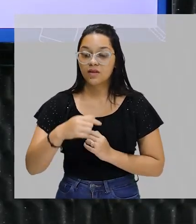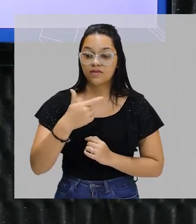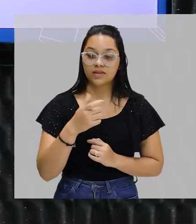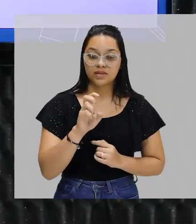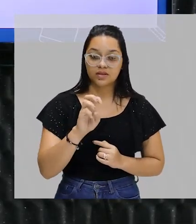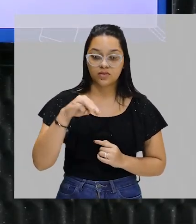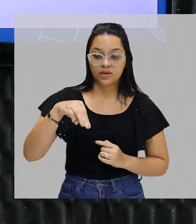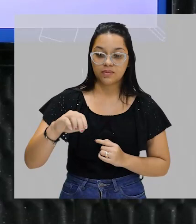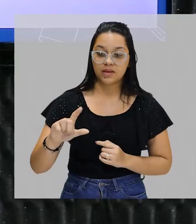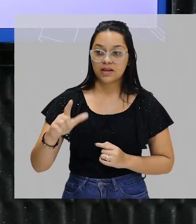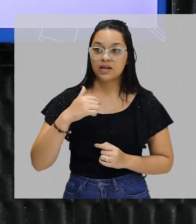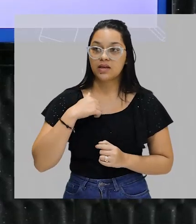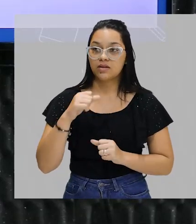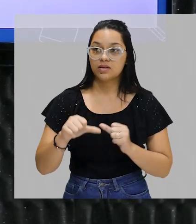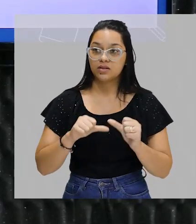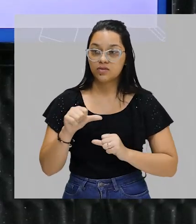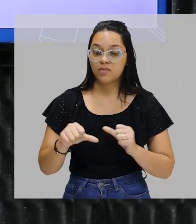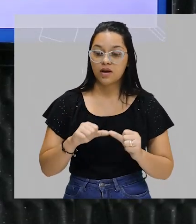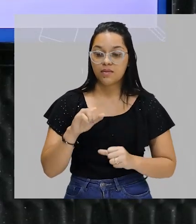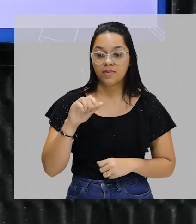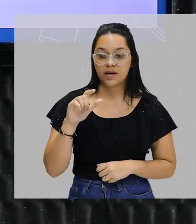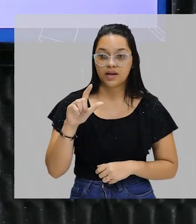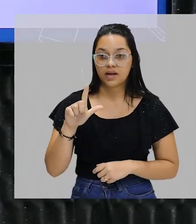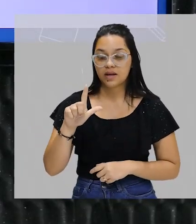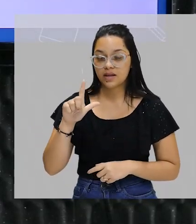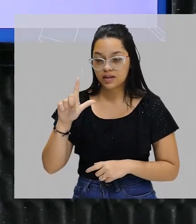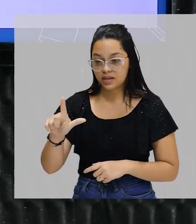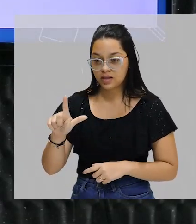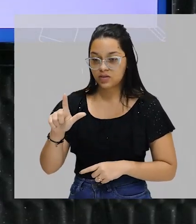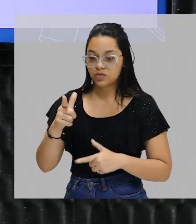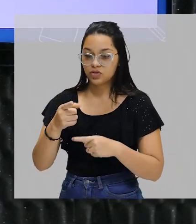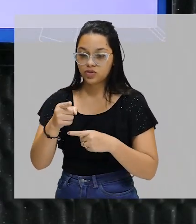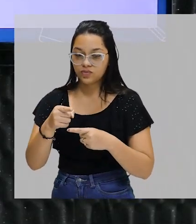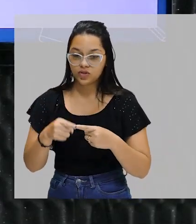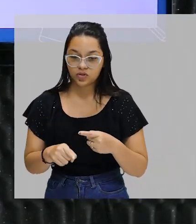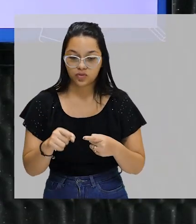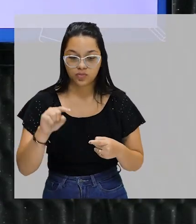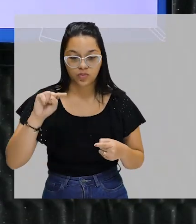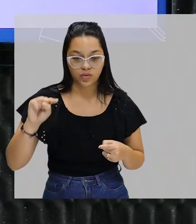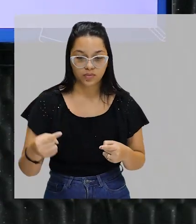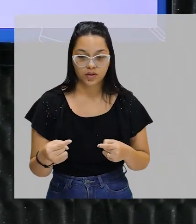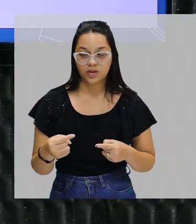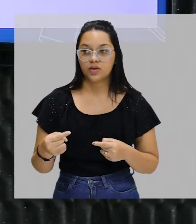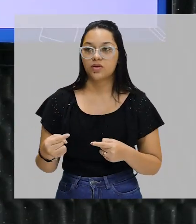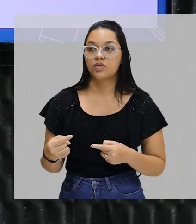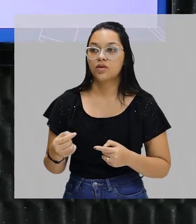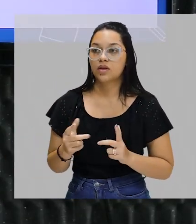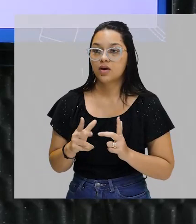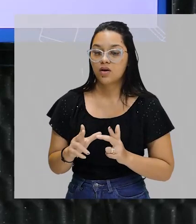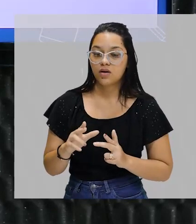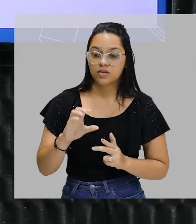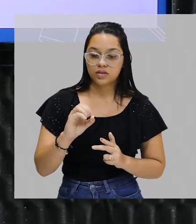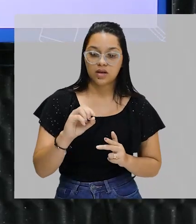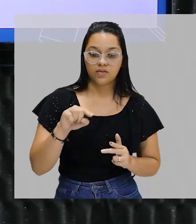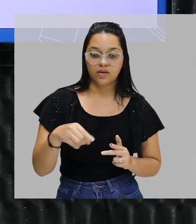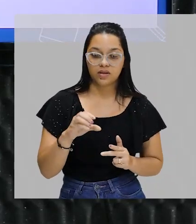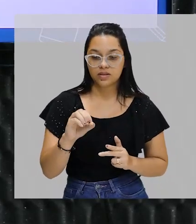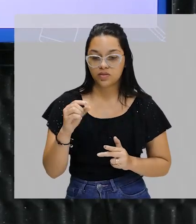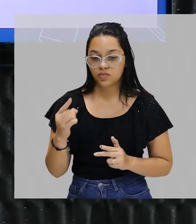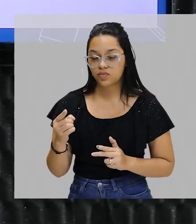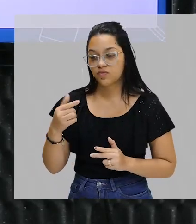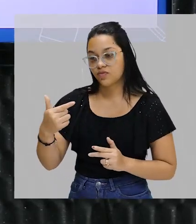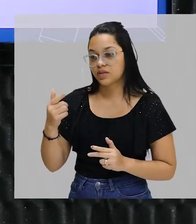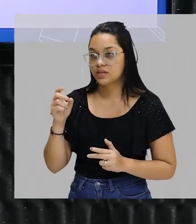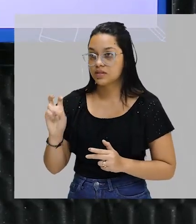25 ml vou ter que transformar para litros, dividindo por 1.000, vai dar 0,025. Então, eu